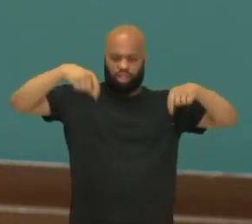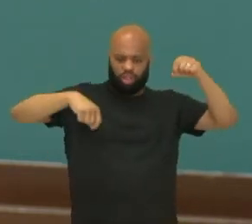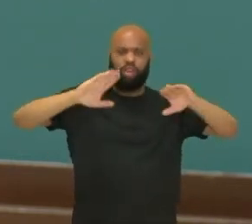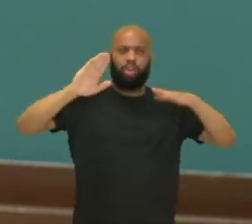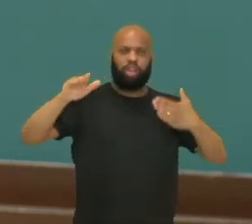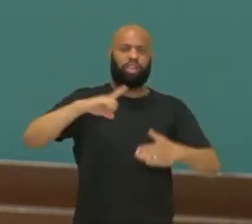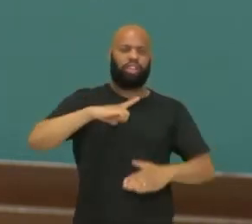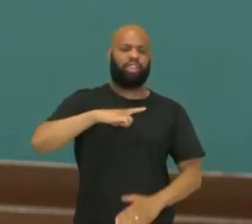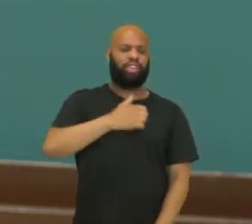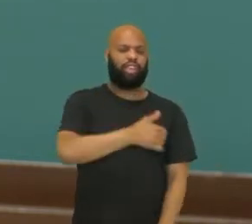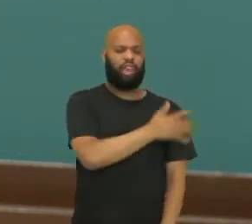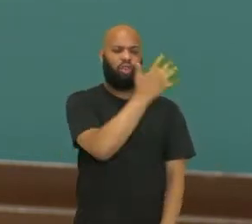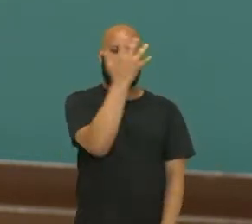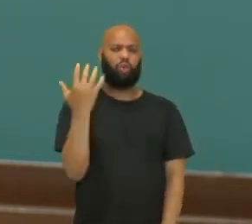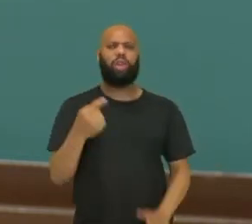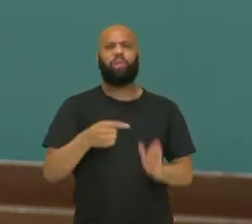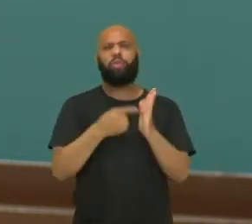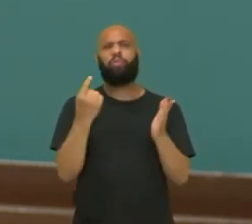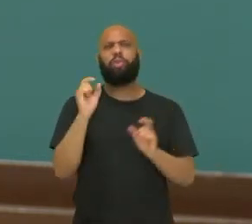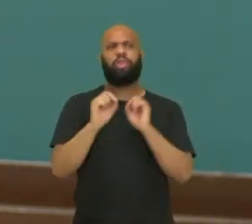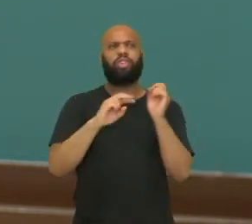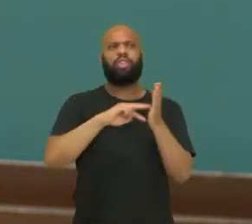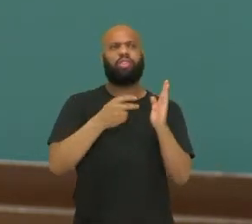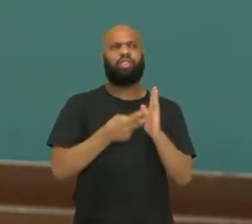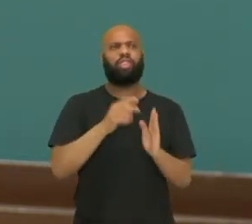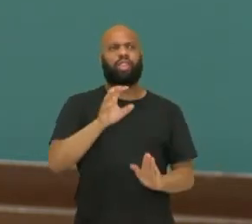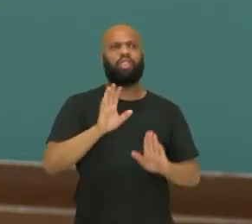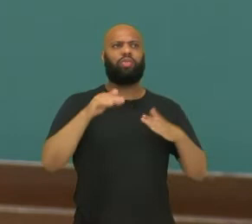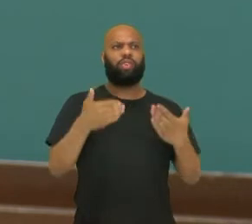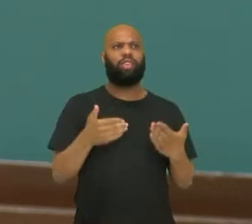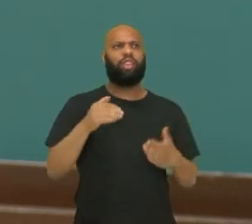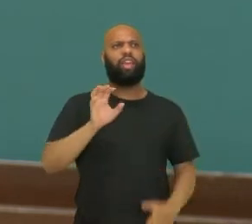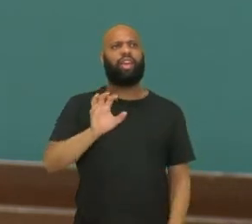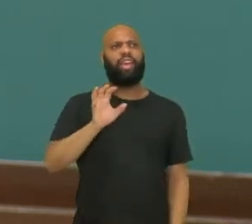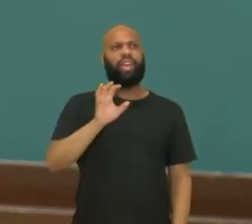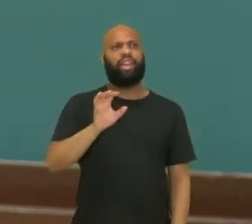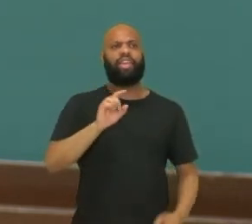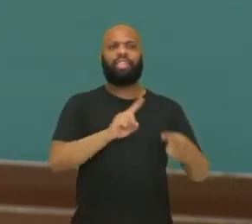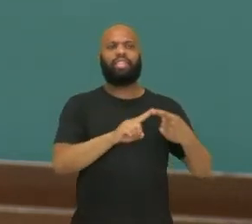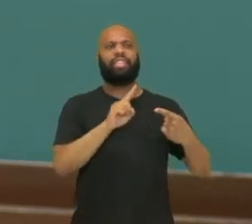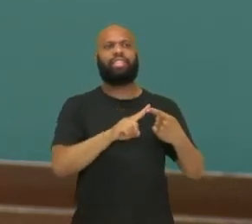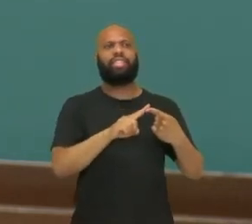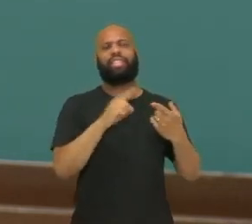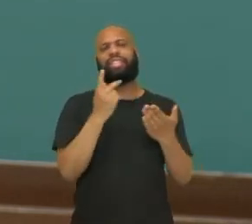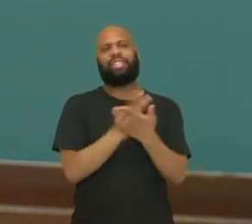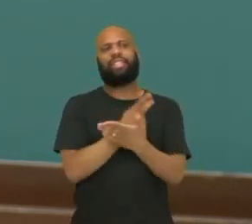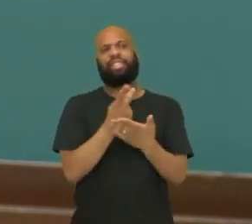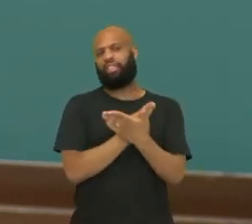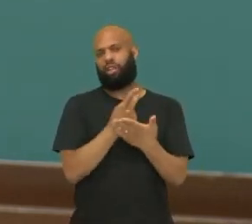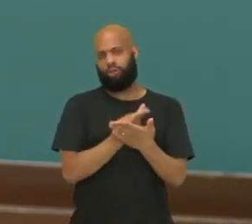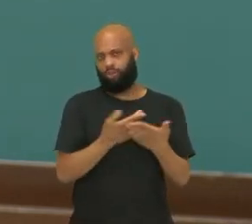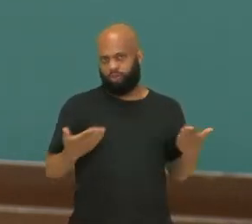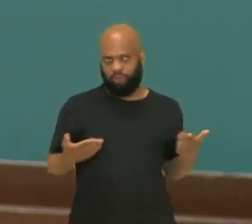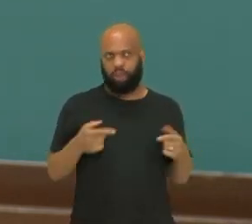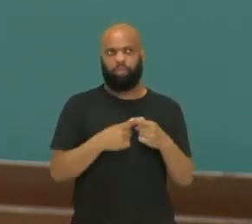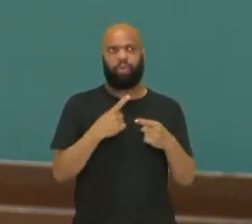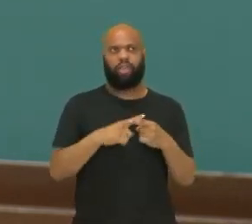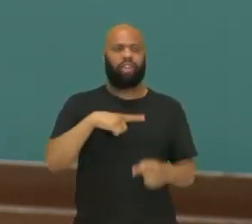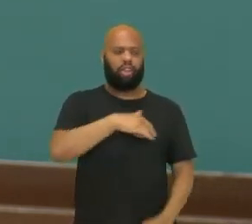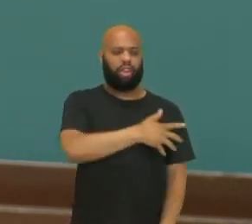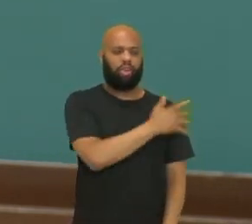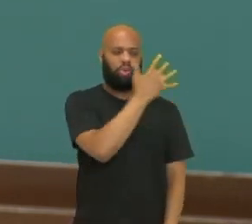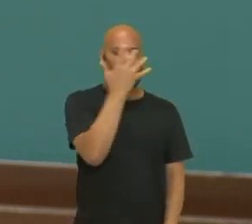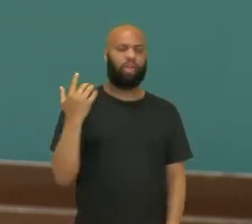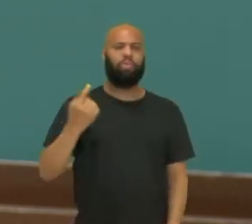arco-íris primário, o que seria esse arco-íris primário? Pessoal, essa alternativa ela é incorreta. O arco-íris primário, pessoal,